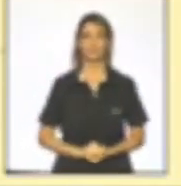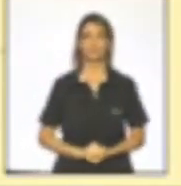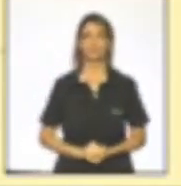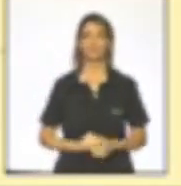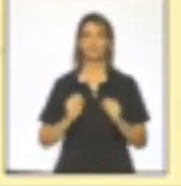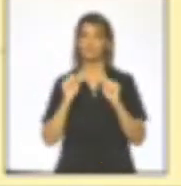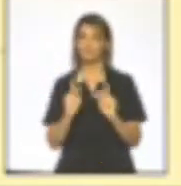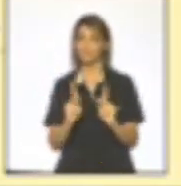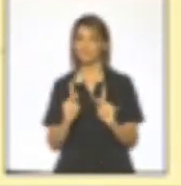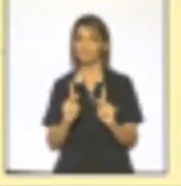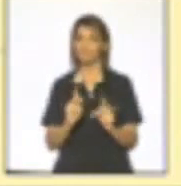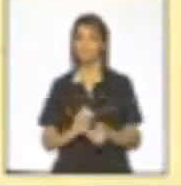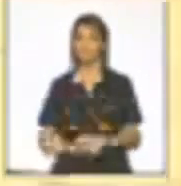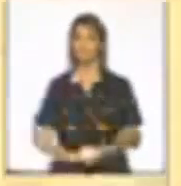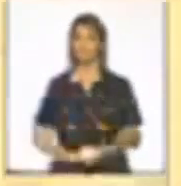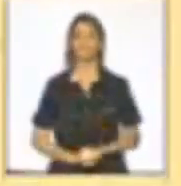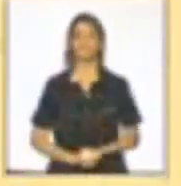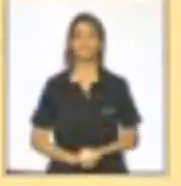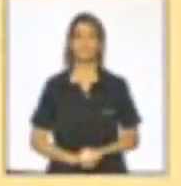Ok?